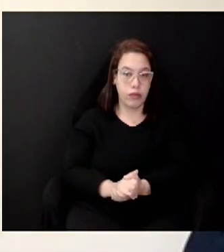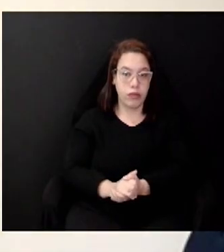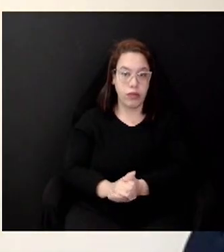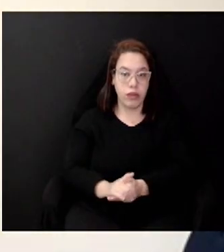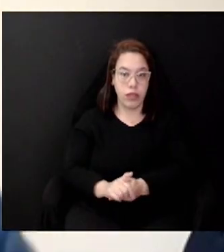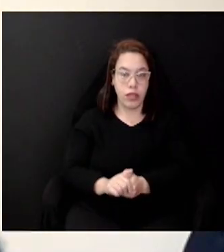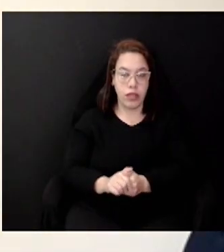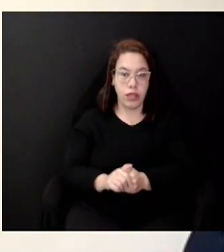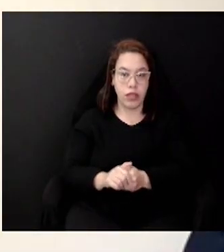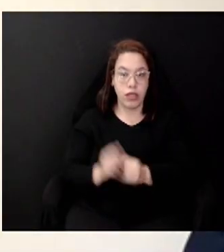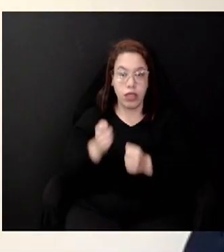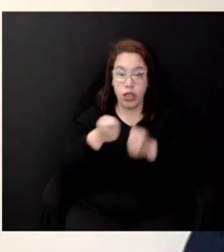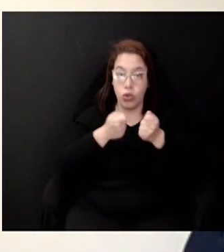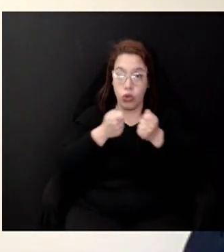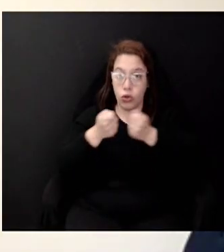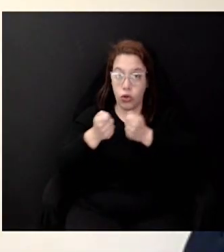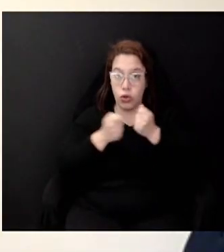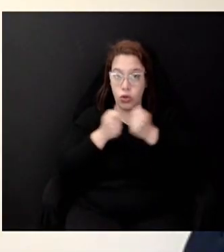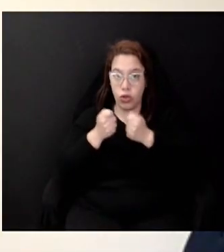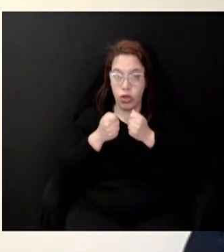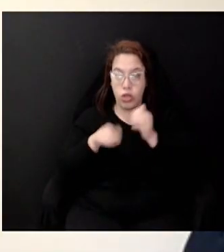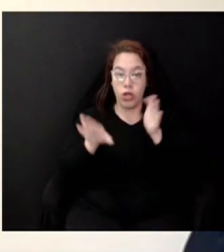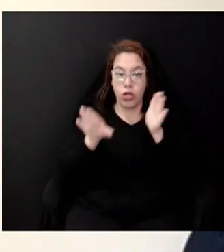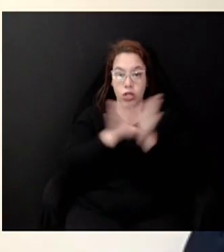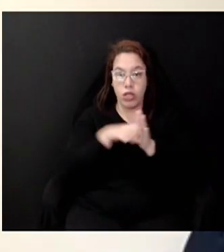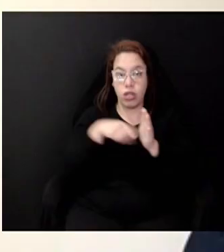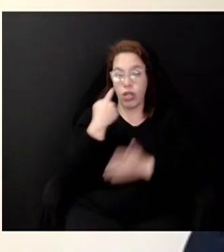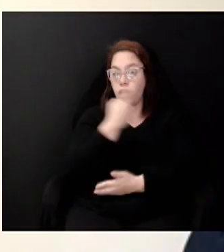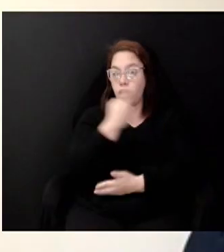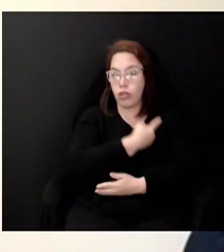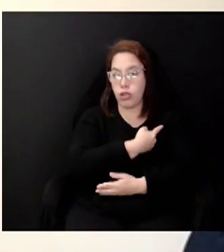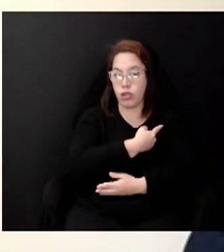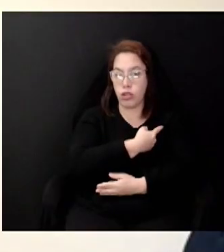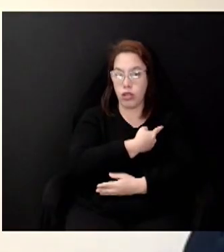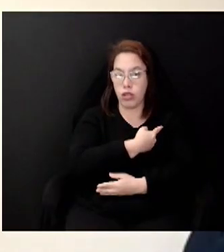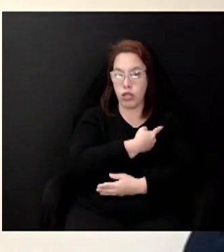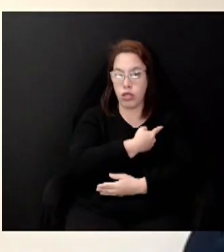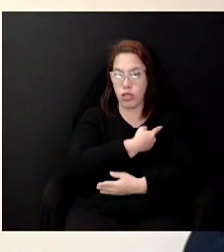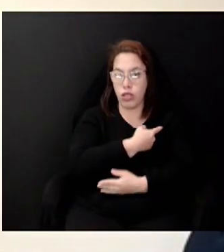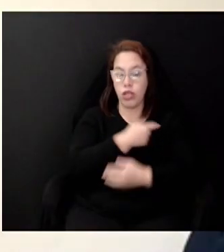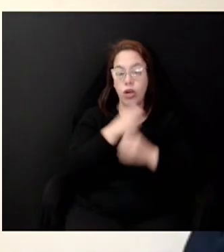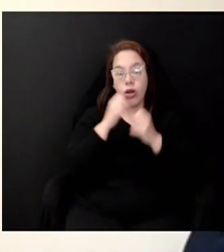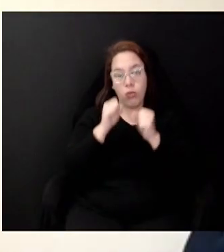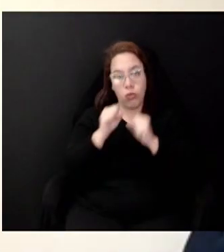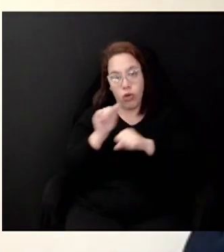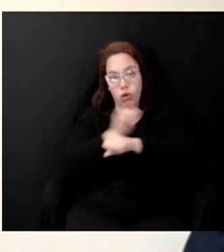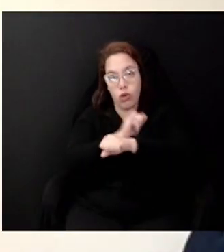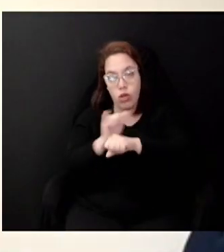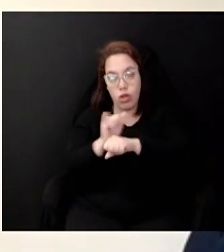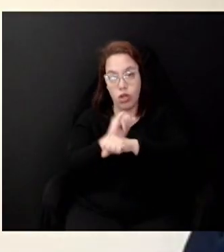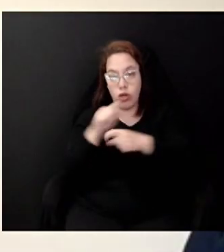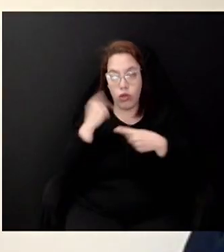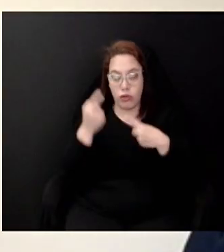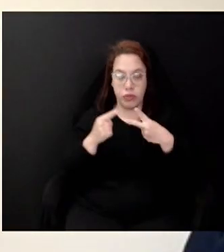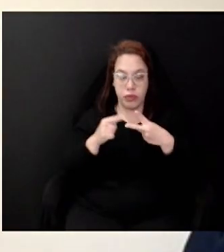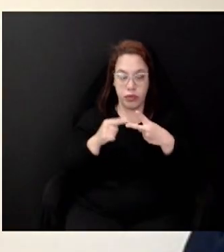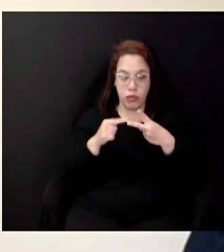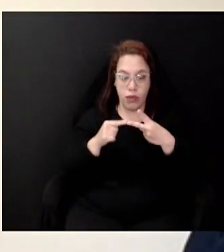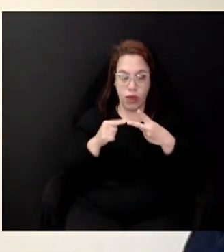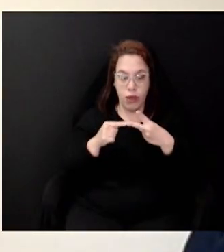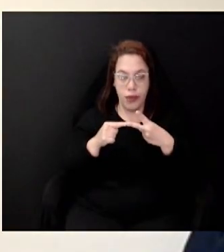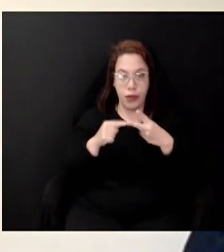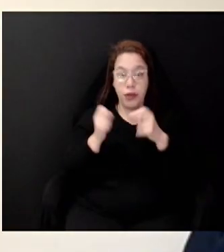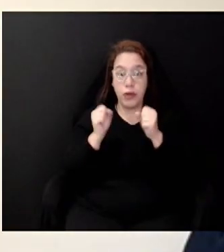controla o que chega até nós. Pode ser uma estratégia. Uma outra estratégia. A gente pode